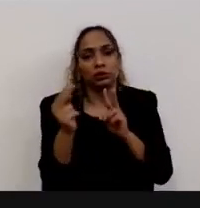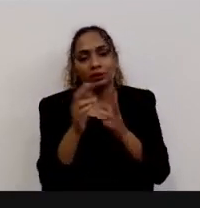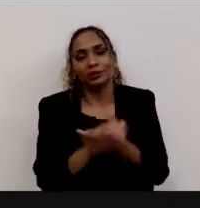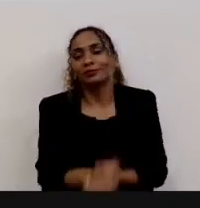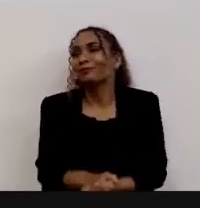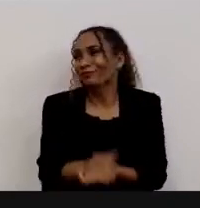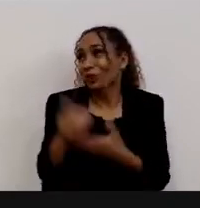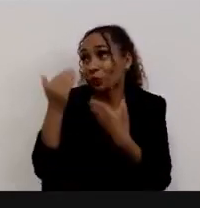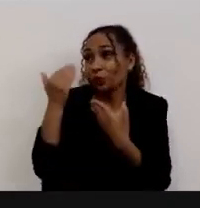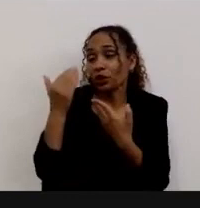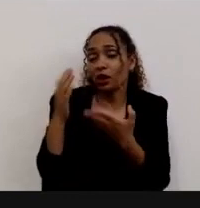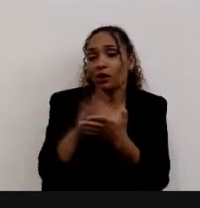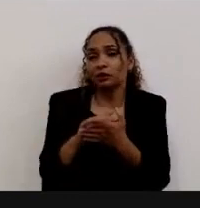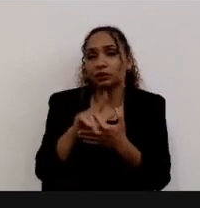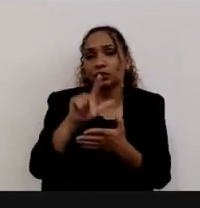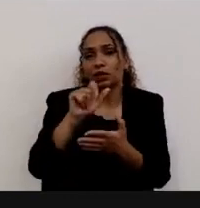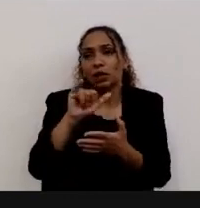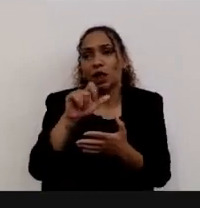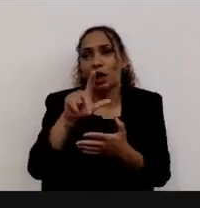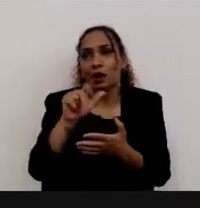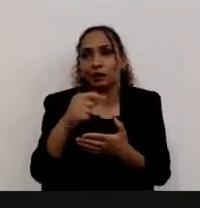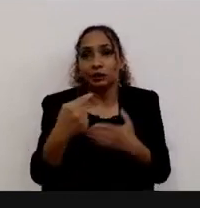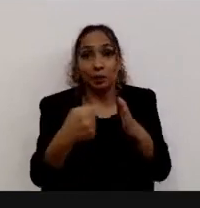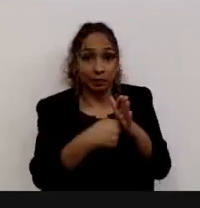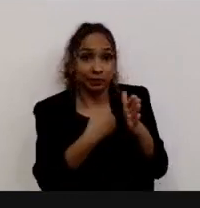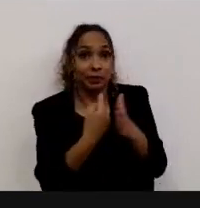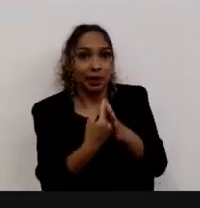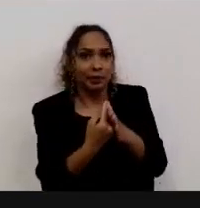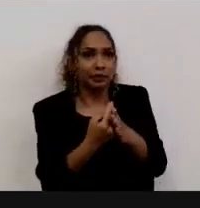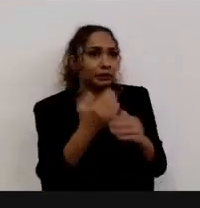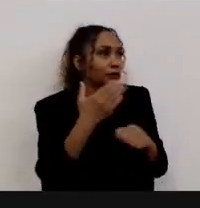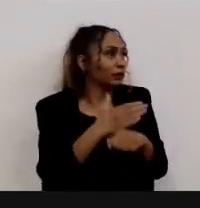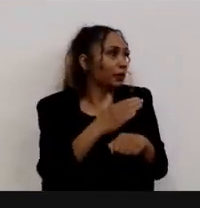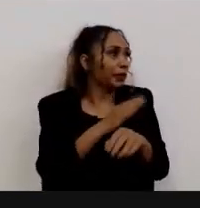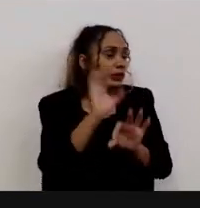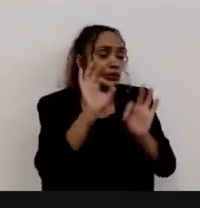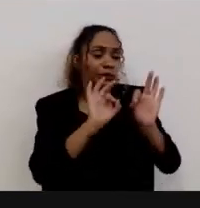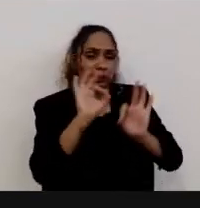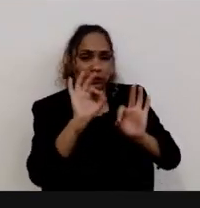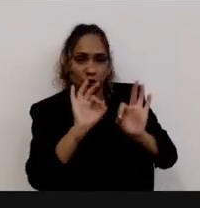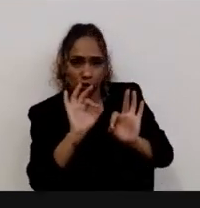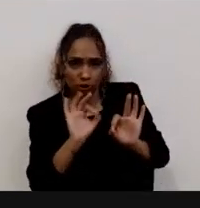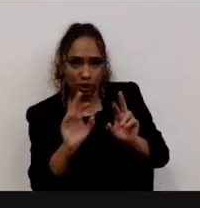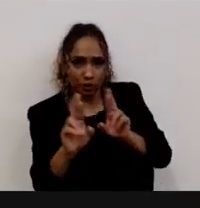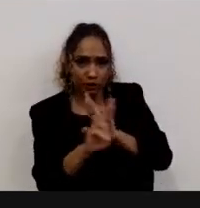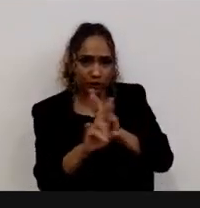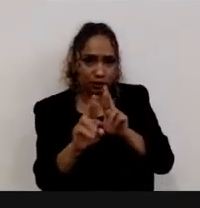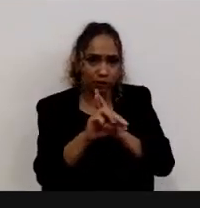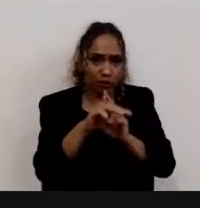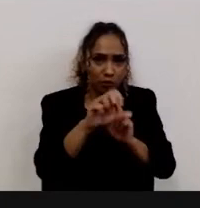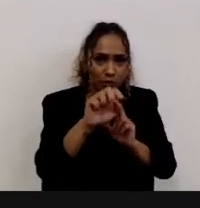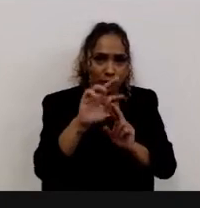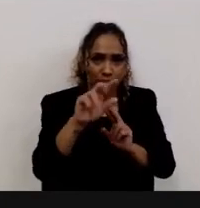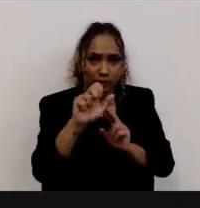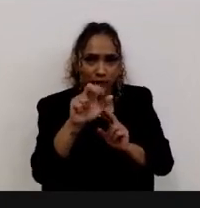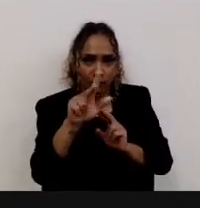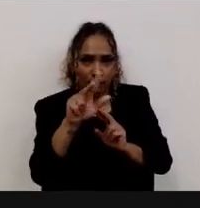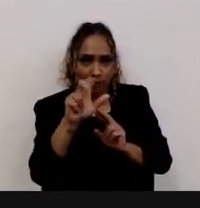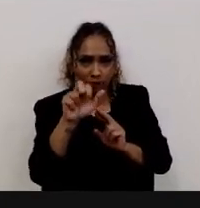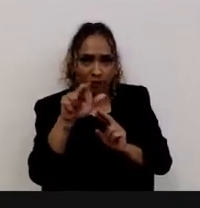Obrigado. A Laila pergunta para mim se existe alguma prática organizacional em relação ao metaverso já sendo